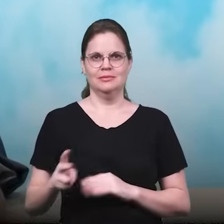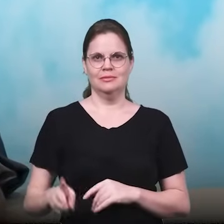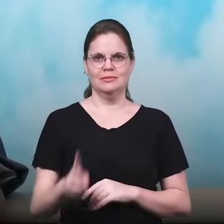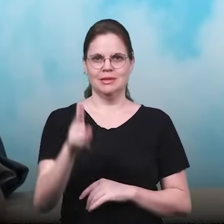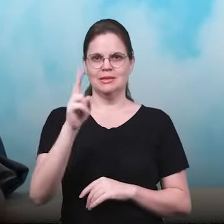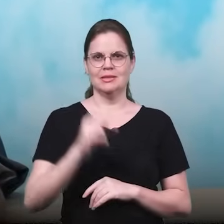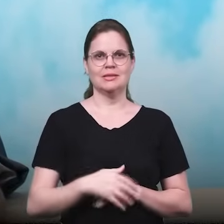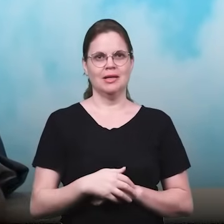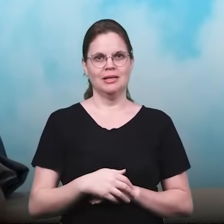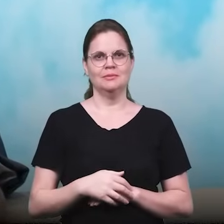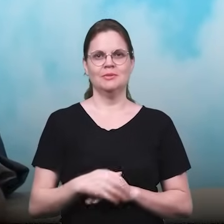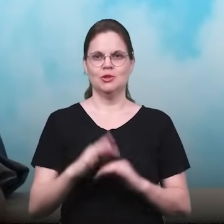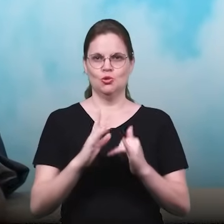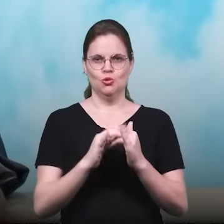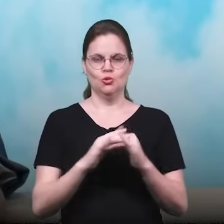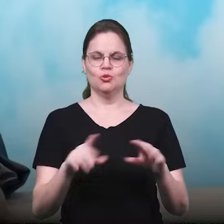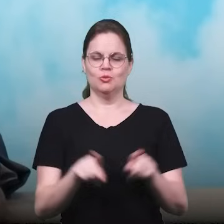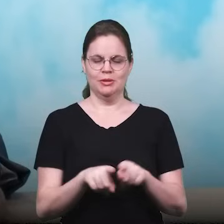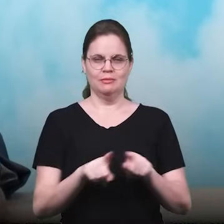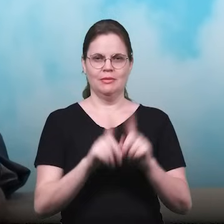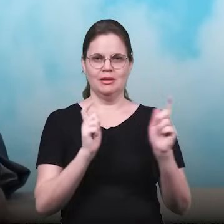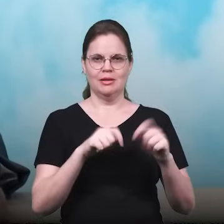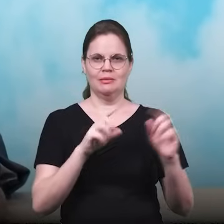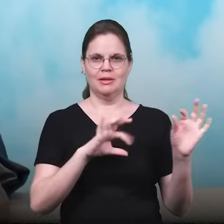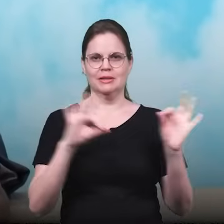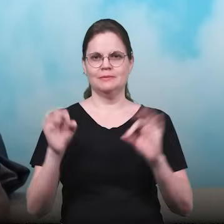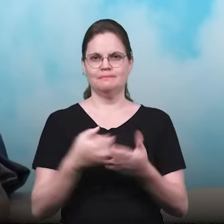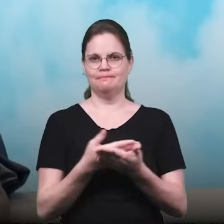todos os dias, passa no YouTube também. Os irmãos